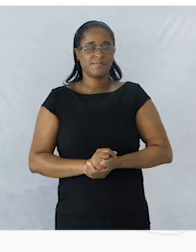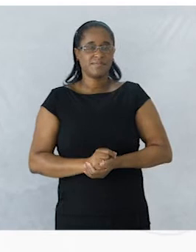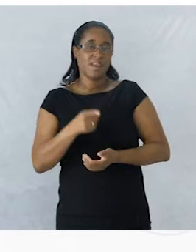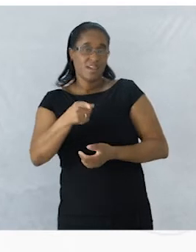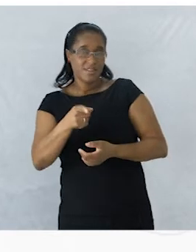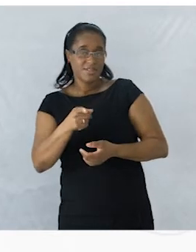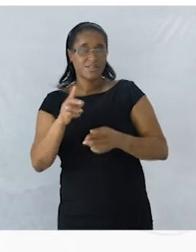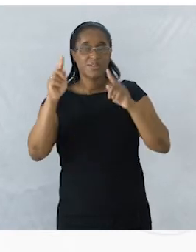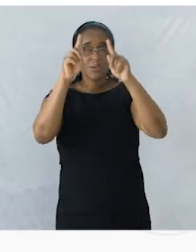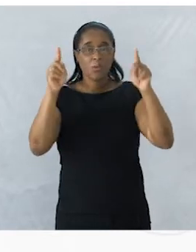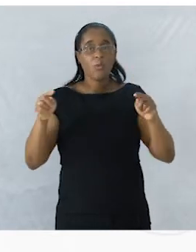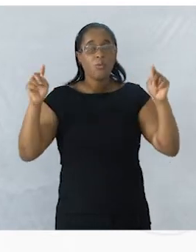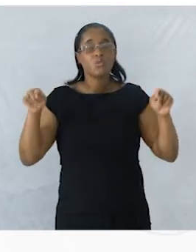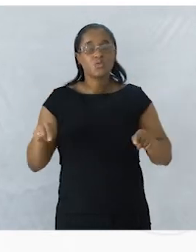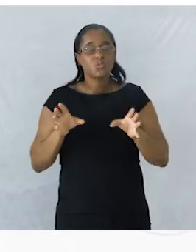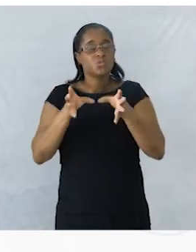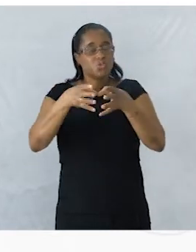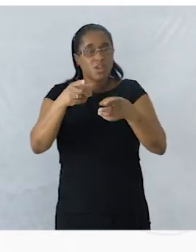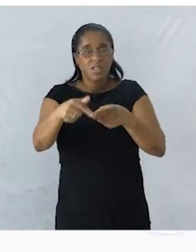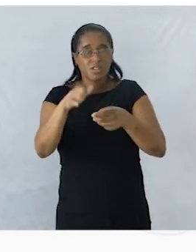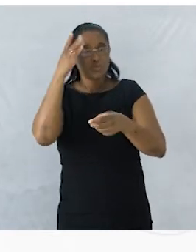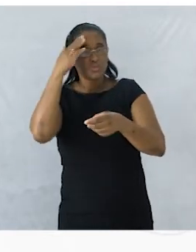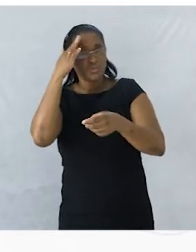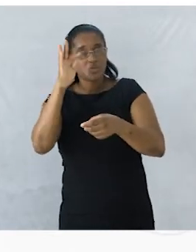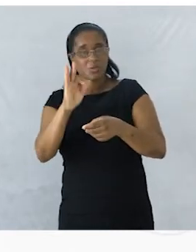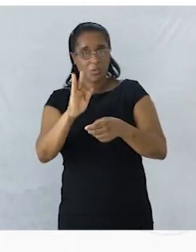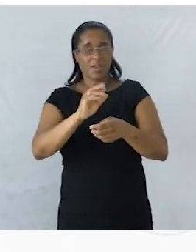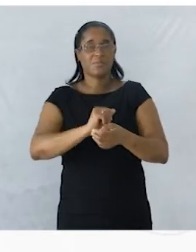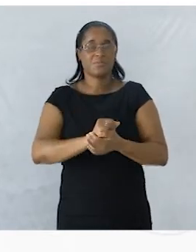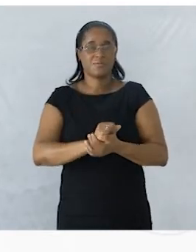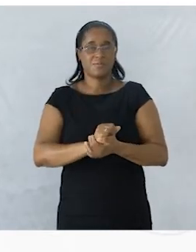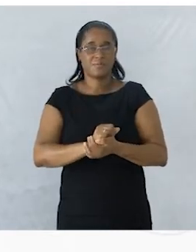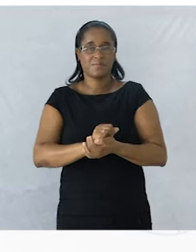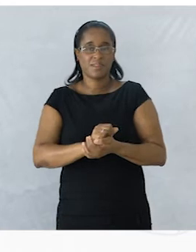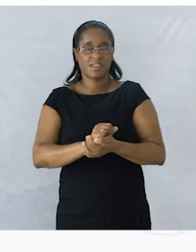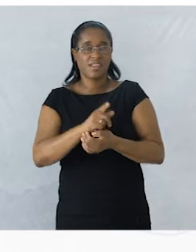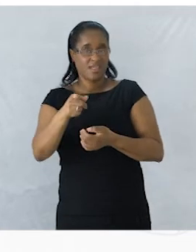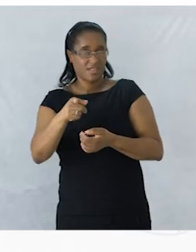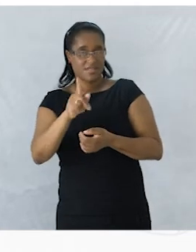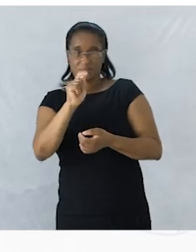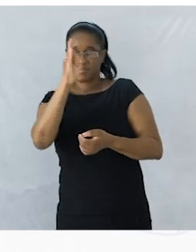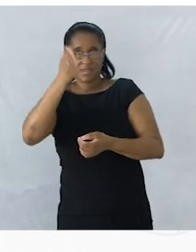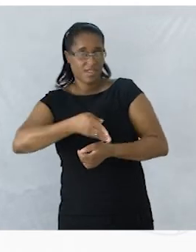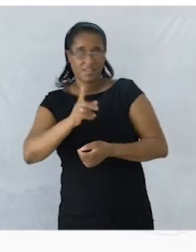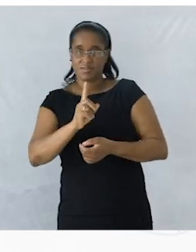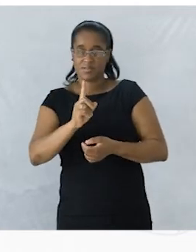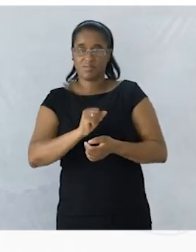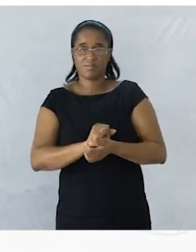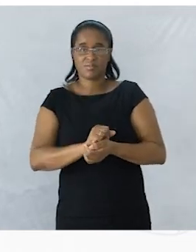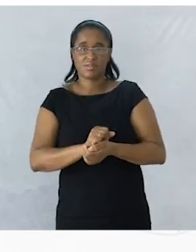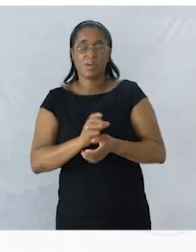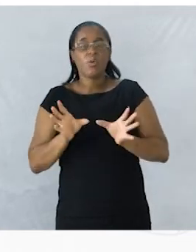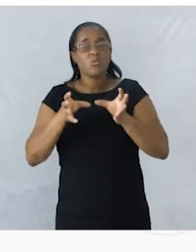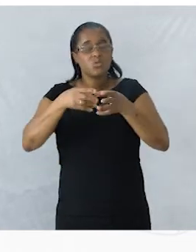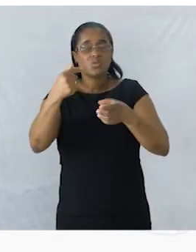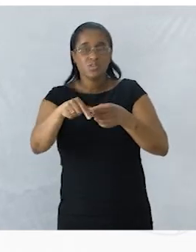Esse conjunto que contém o elemento 4, ele não pertence ao conjunto que tem os